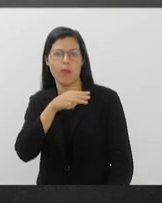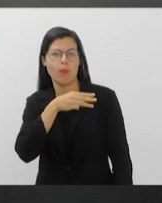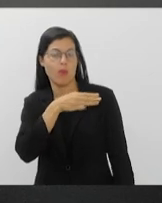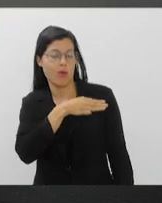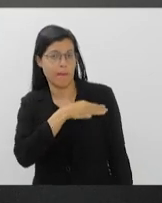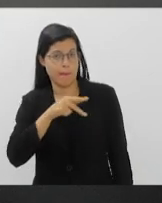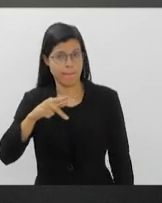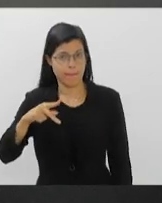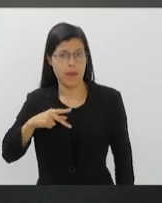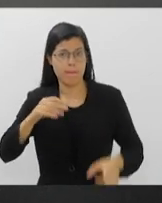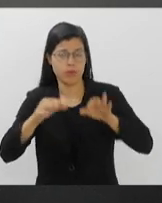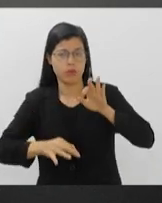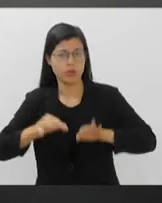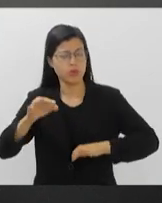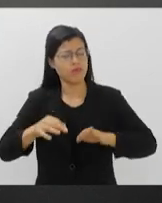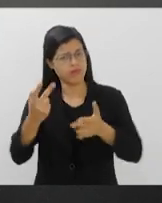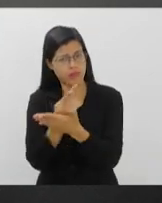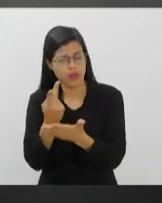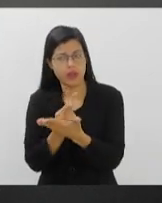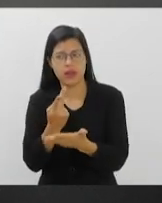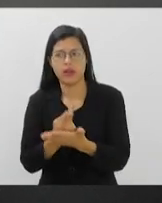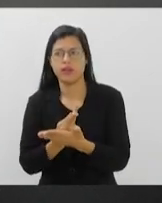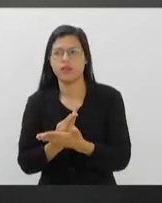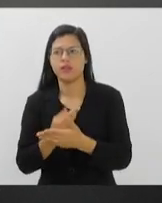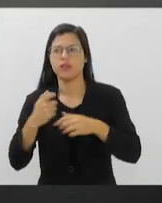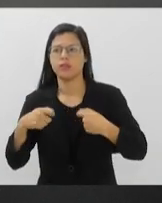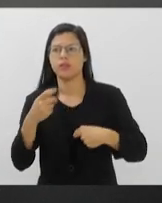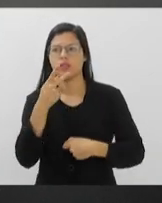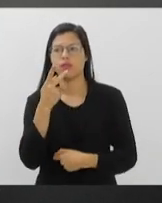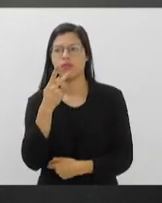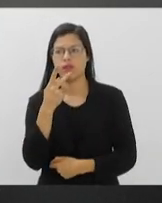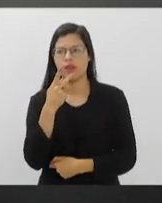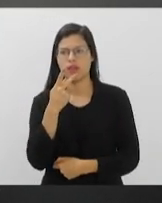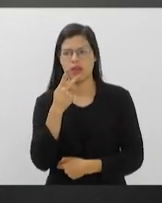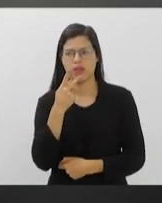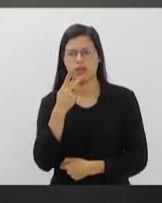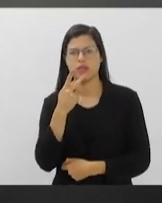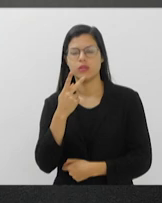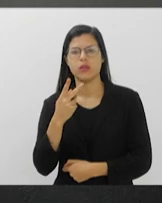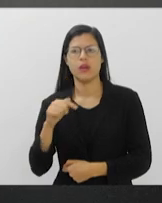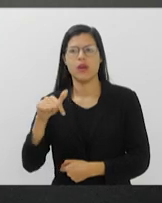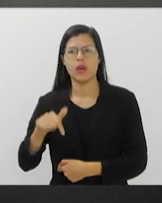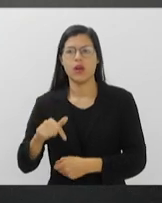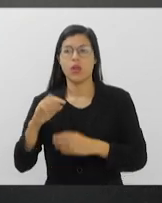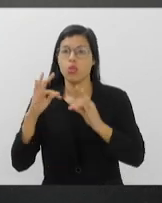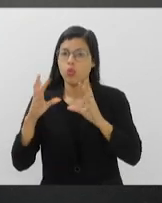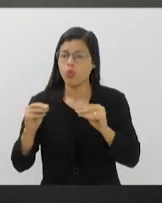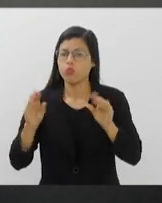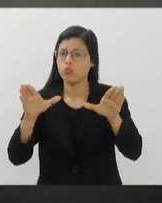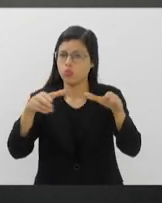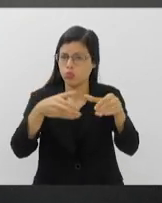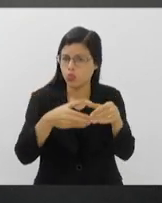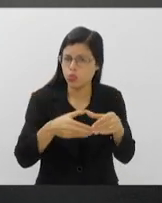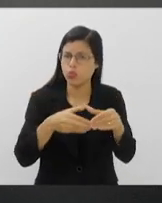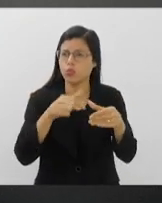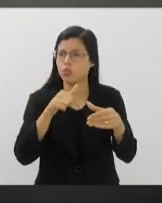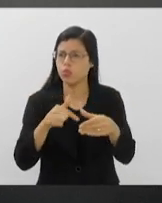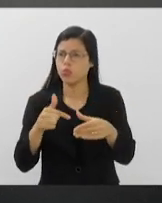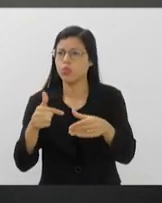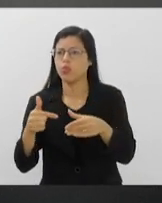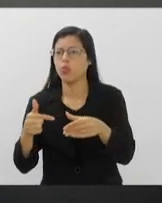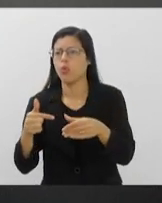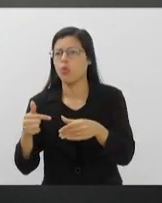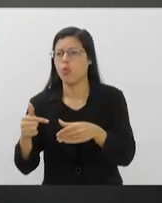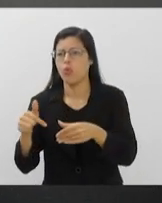rede querendo ser tutelada E aí a gente tem que falar venha estudo tal de casos conjunto e tal e tal vem o